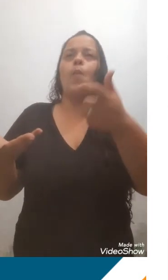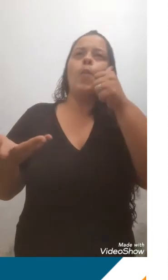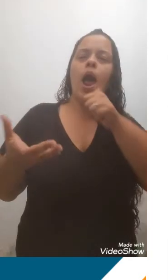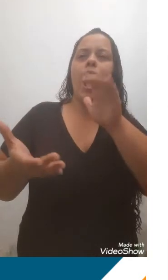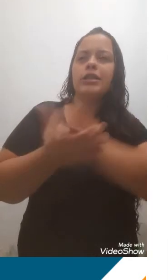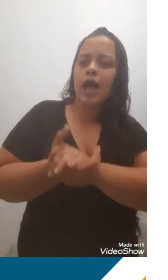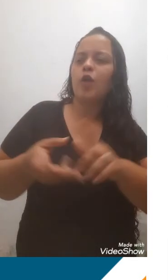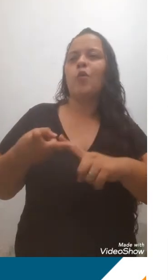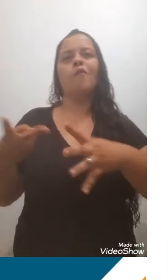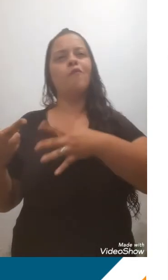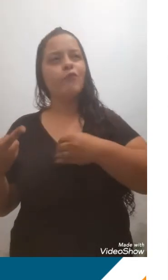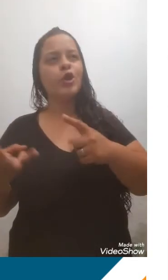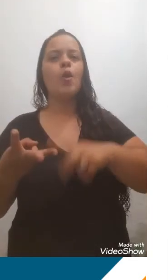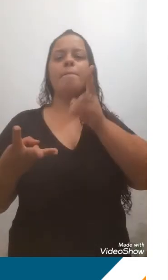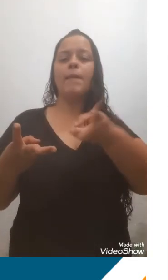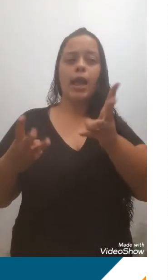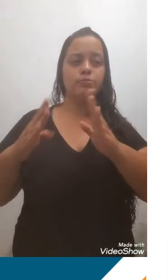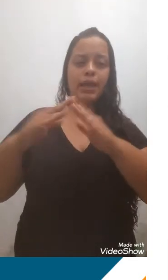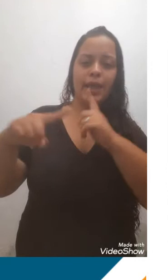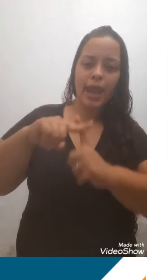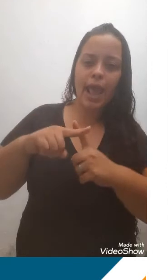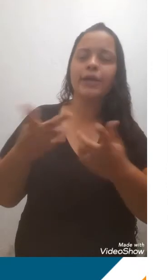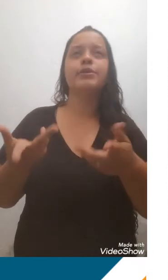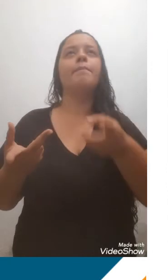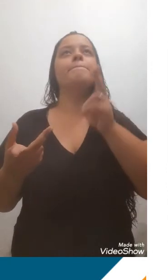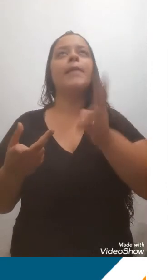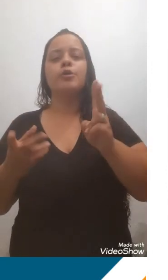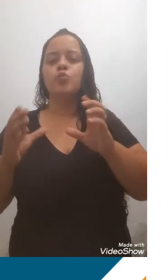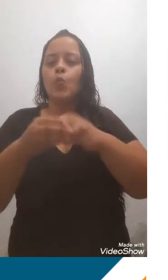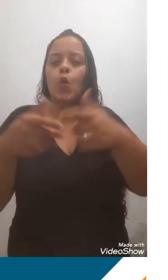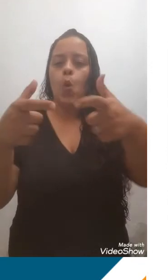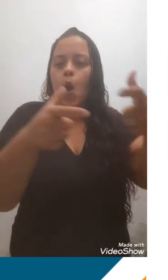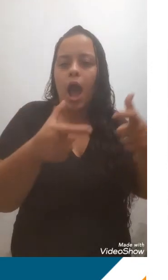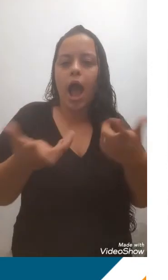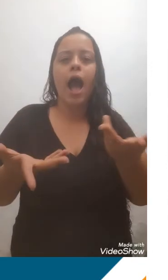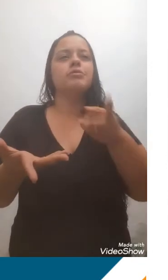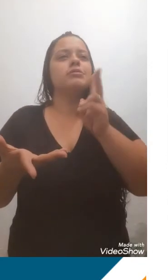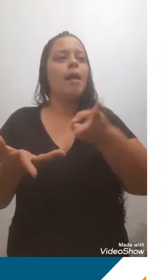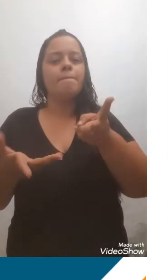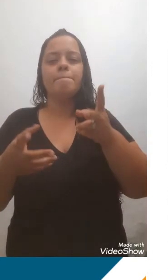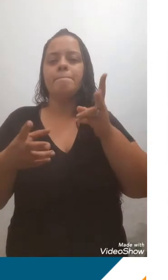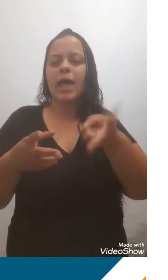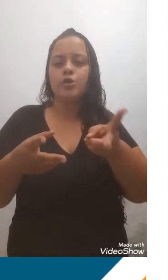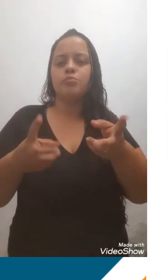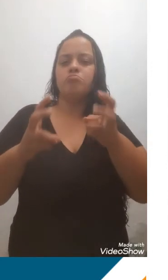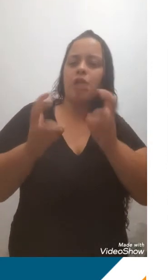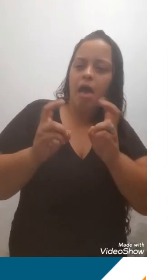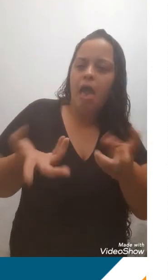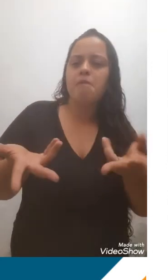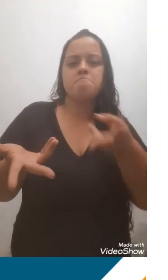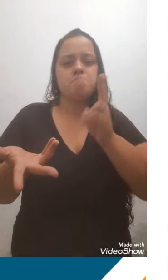comum, frequentavam as mesmas igrejas, frequentavam os mesmos clubes, tomavam os mesmos transportes, né? Então toda